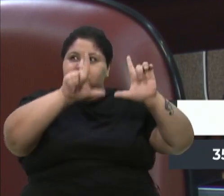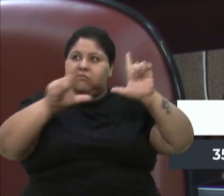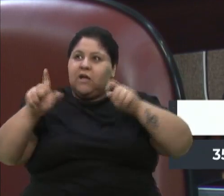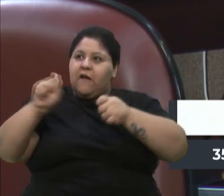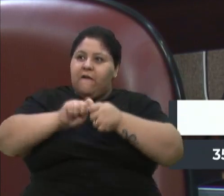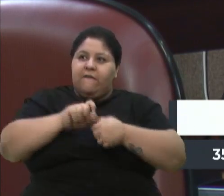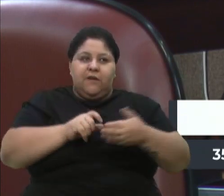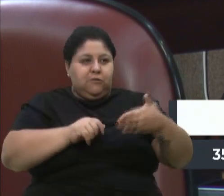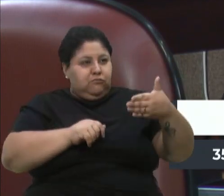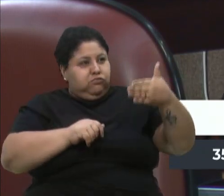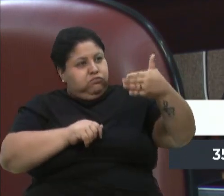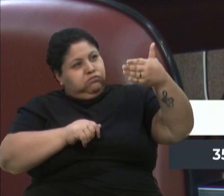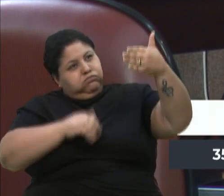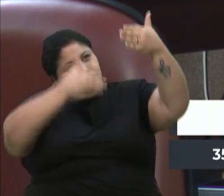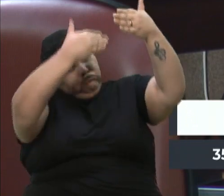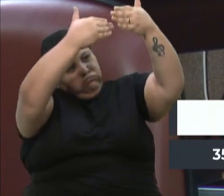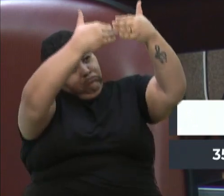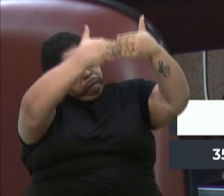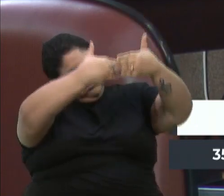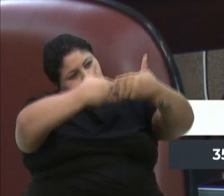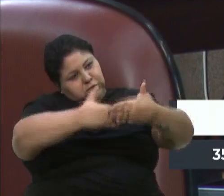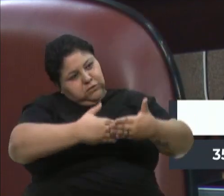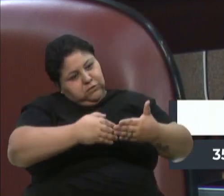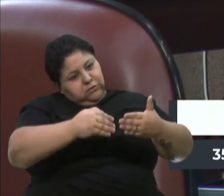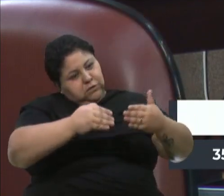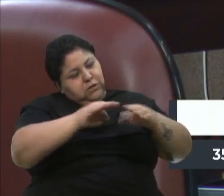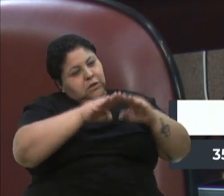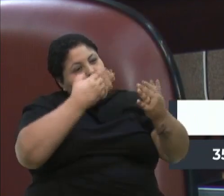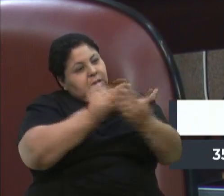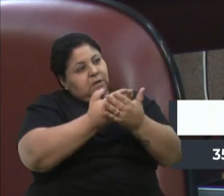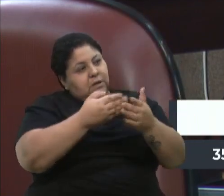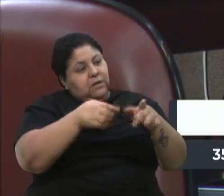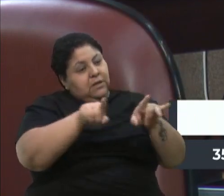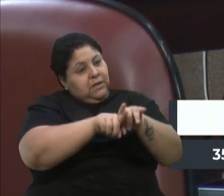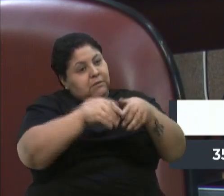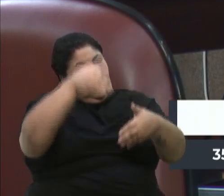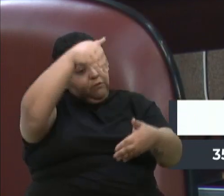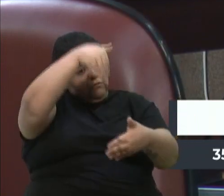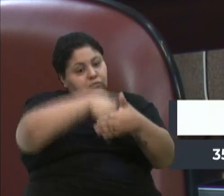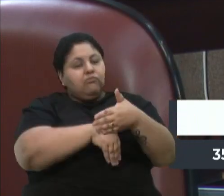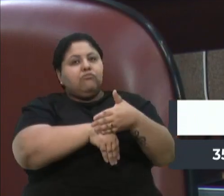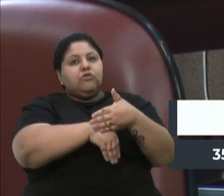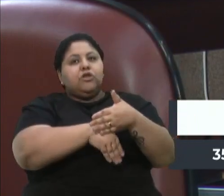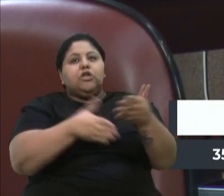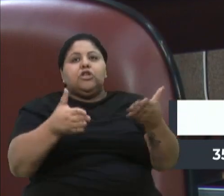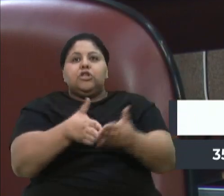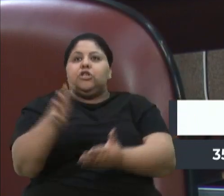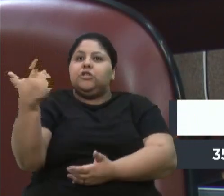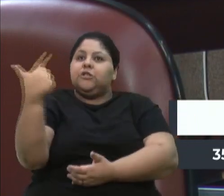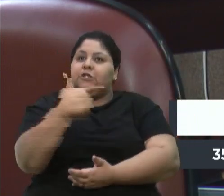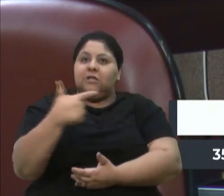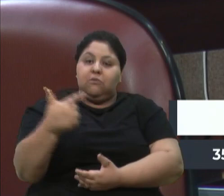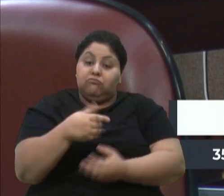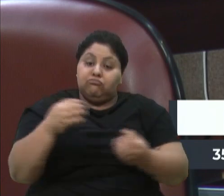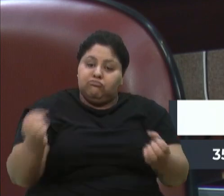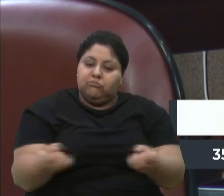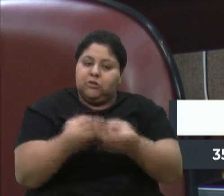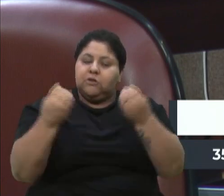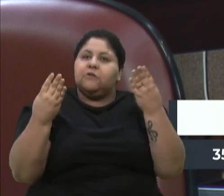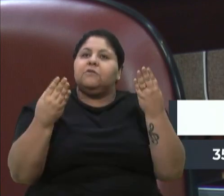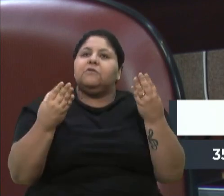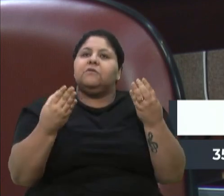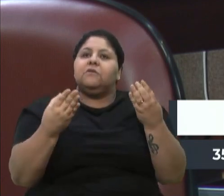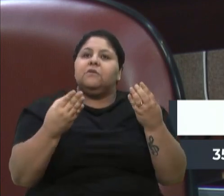escola, então externamente e também internamente, né? Então já é o segundo evento, né? E isso